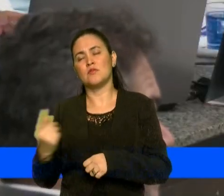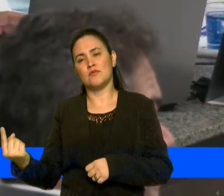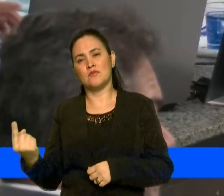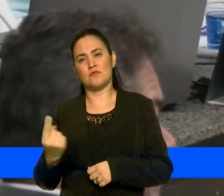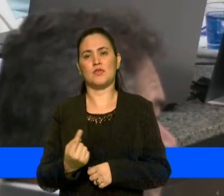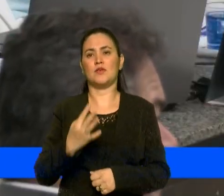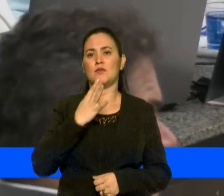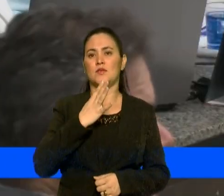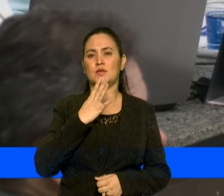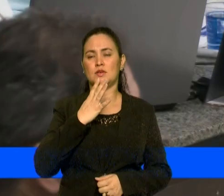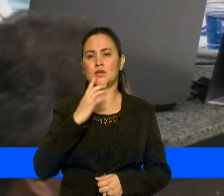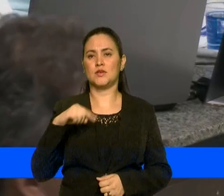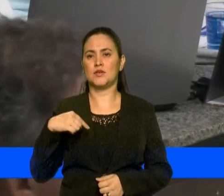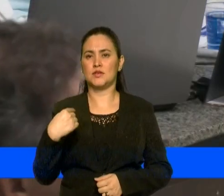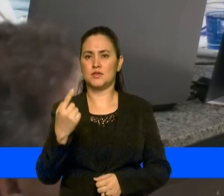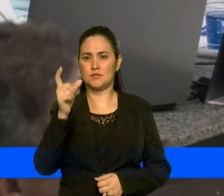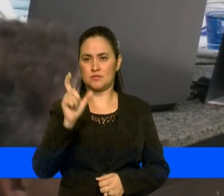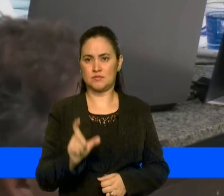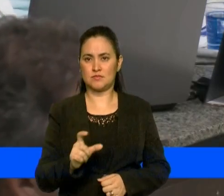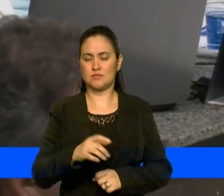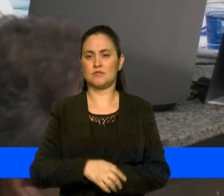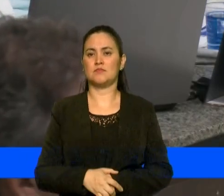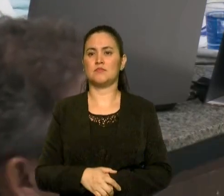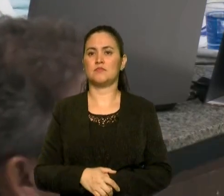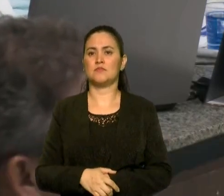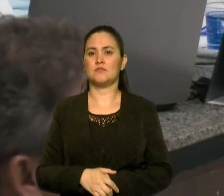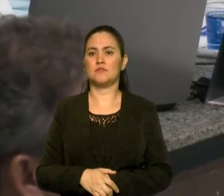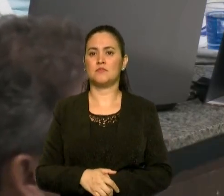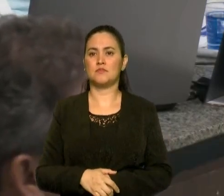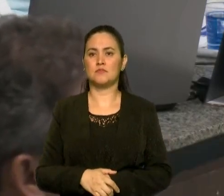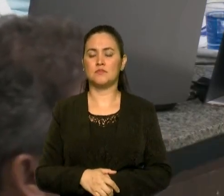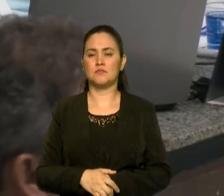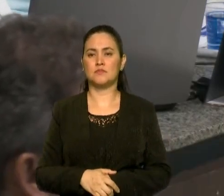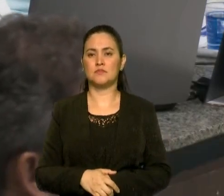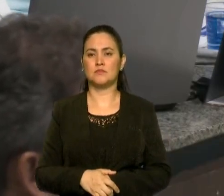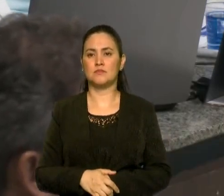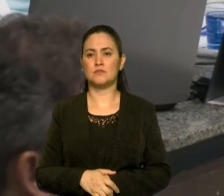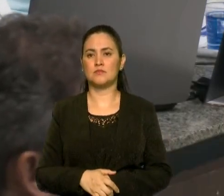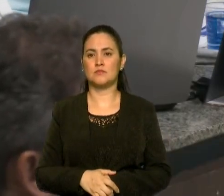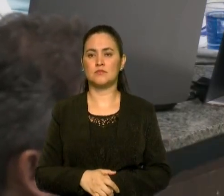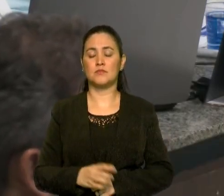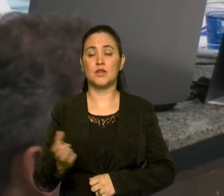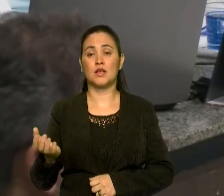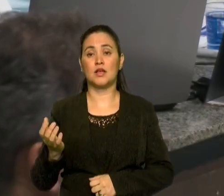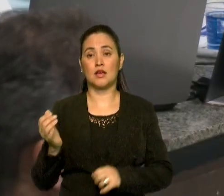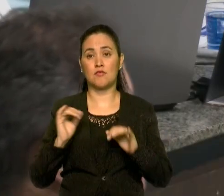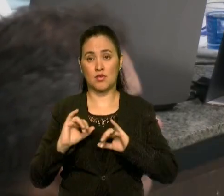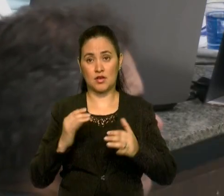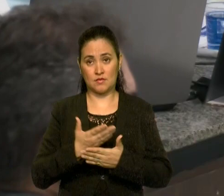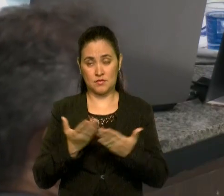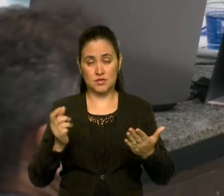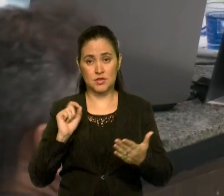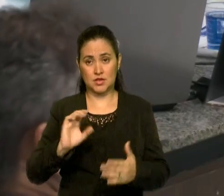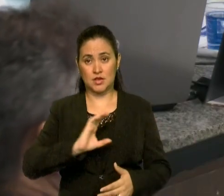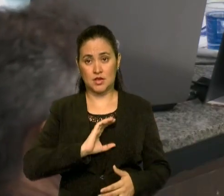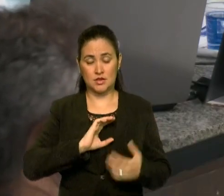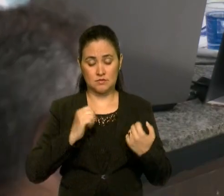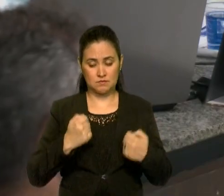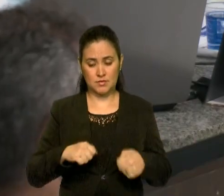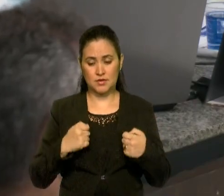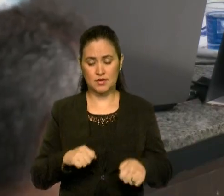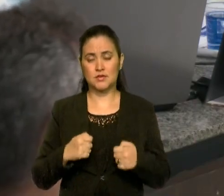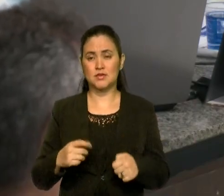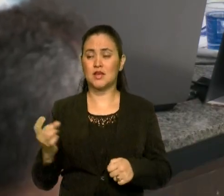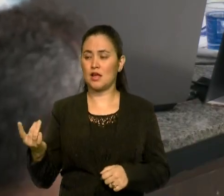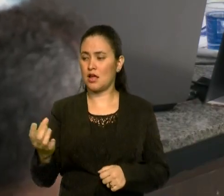nossa realidade. Embora tudo que eu tenha retratado, eu quero dizer aos senhores deputados que Caxias precisa sim, precisa do apoio de cada